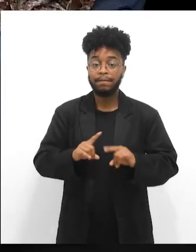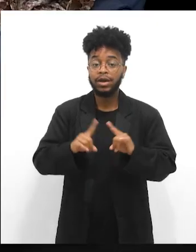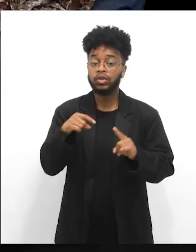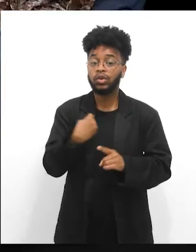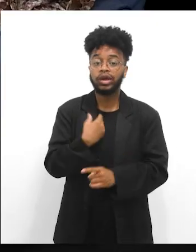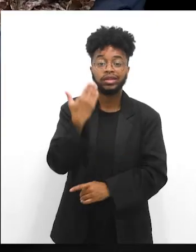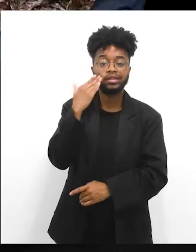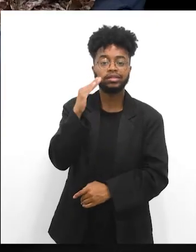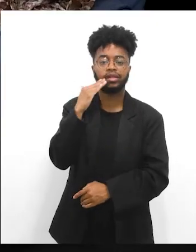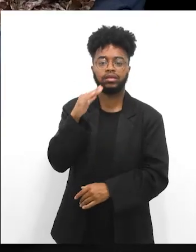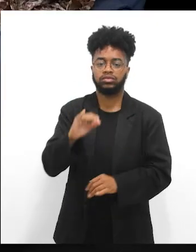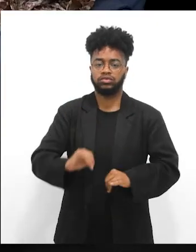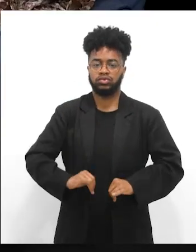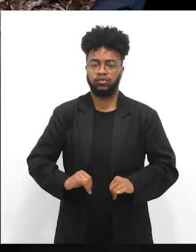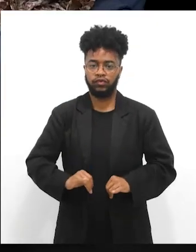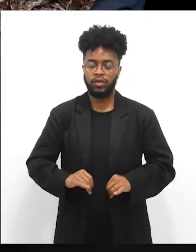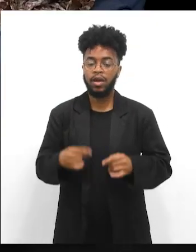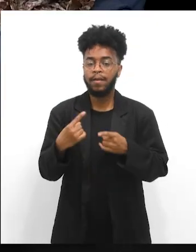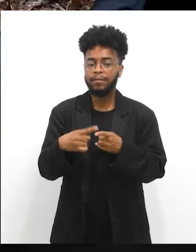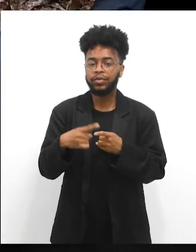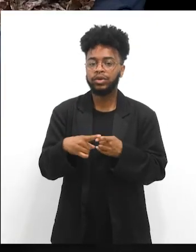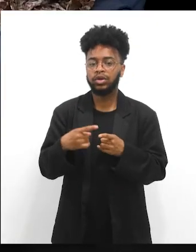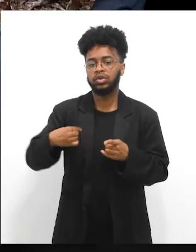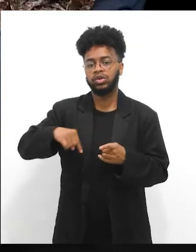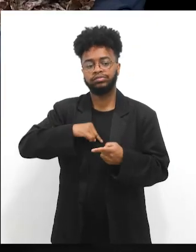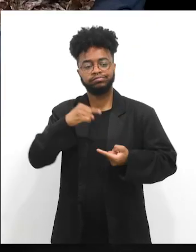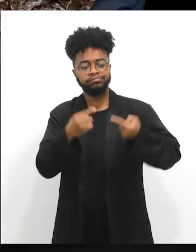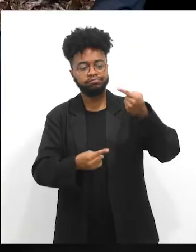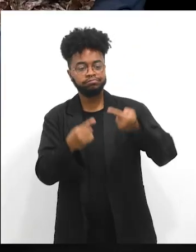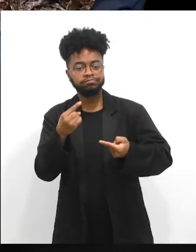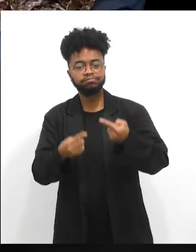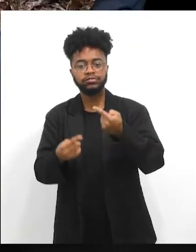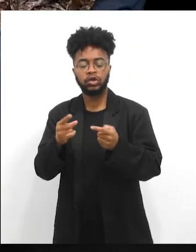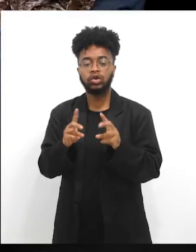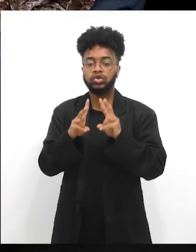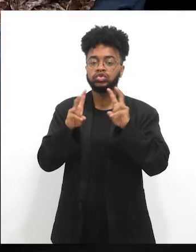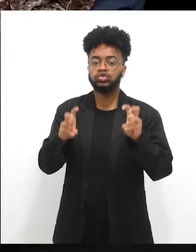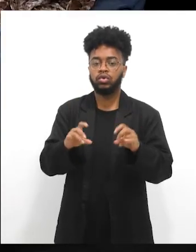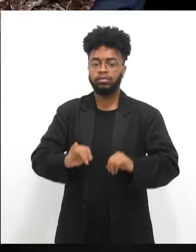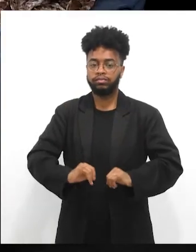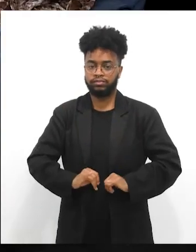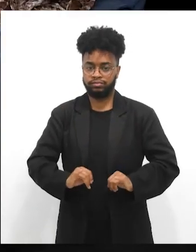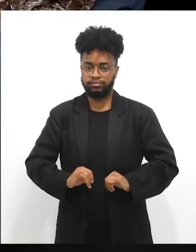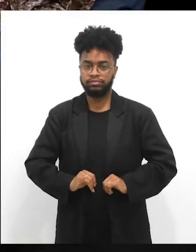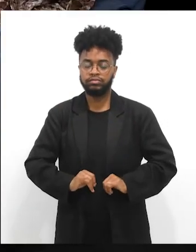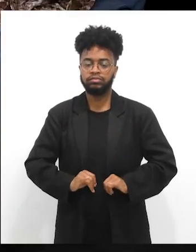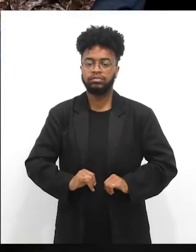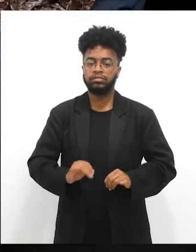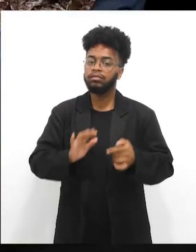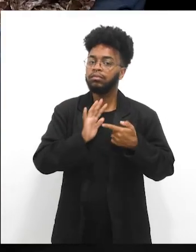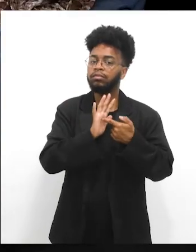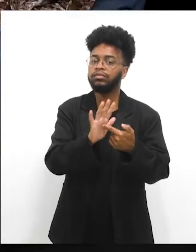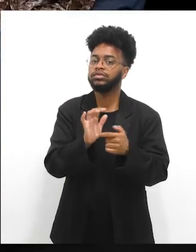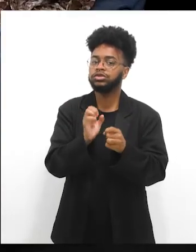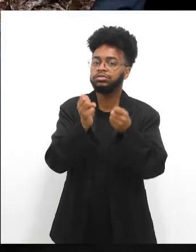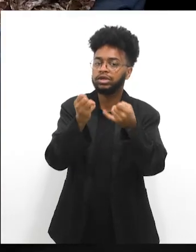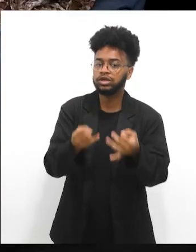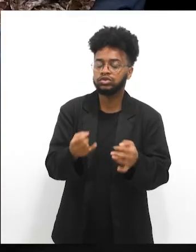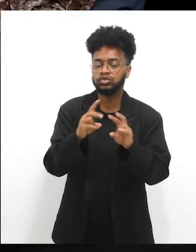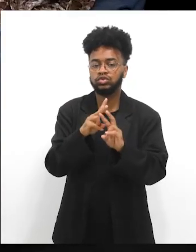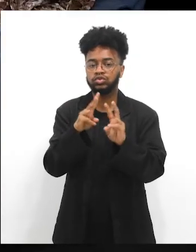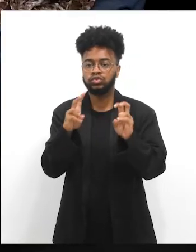gente compreende o sofrimento. Então, a gente lança luz sobre o sofrimento, luz